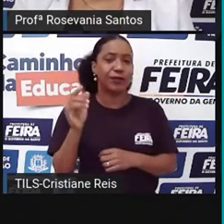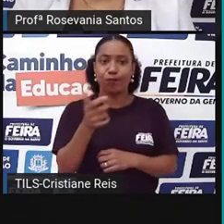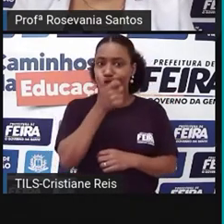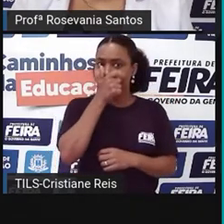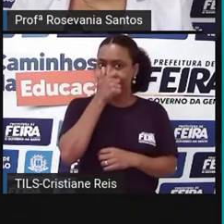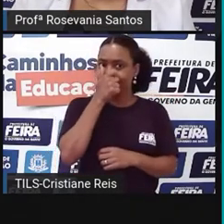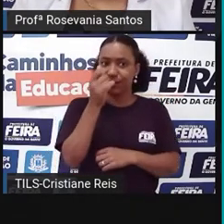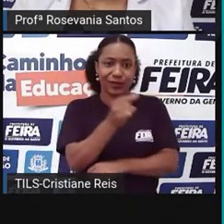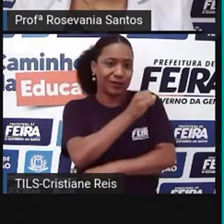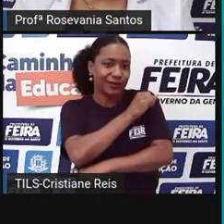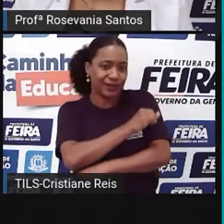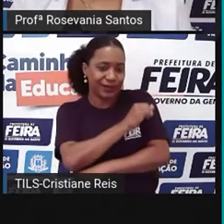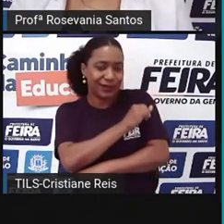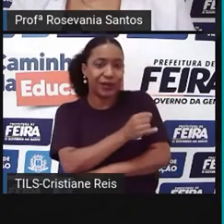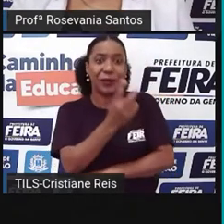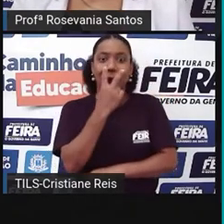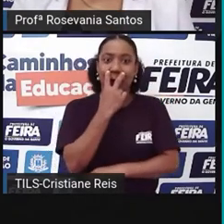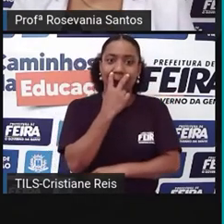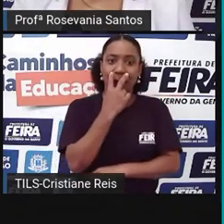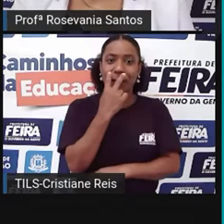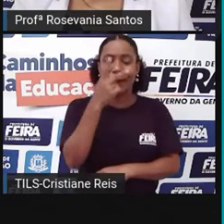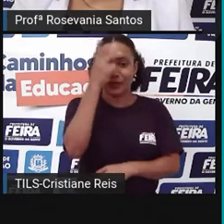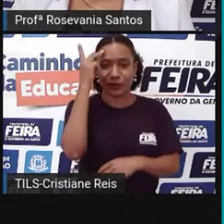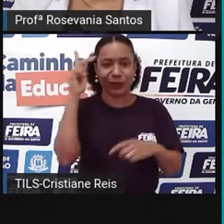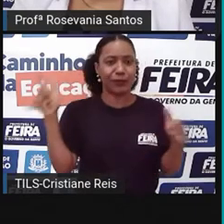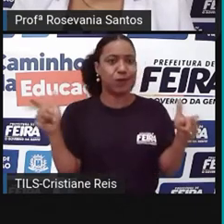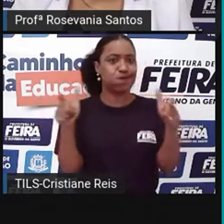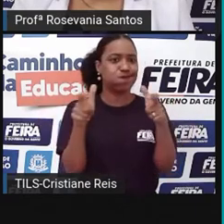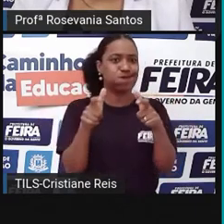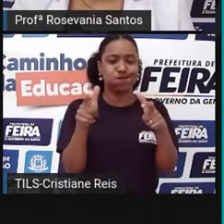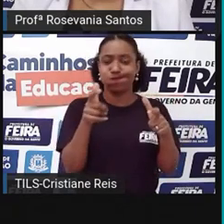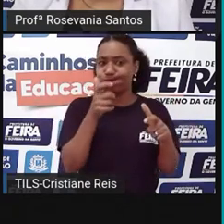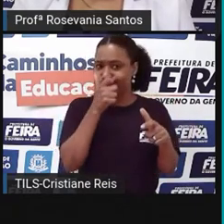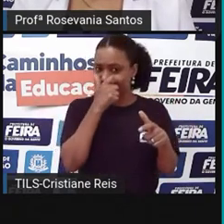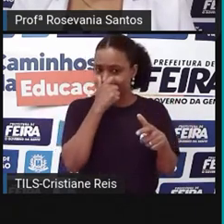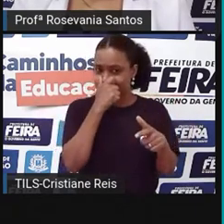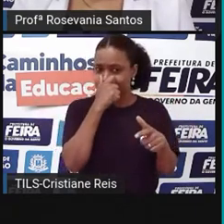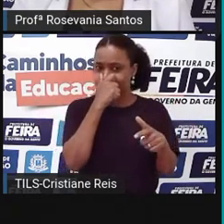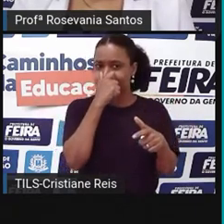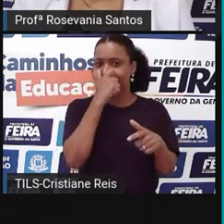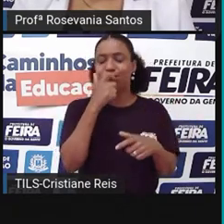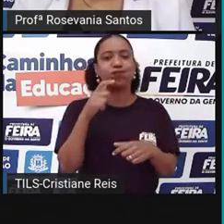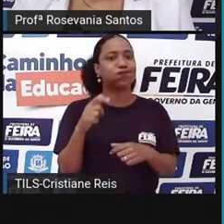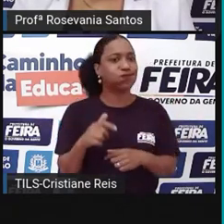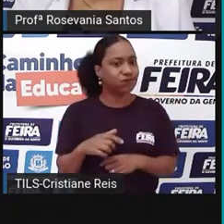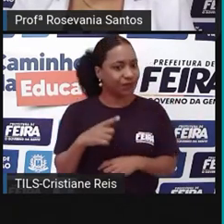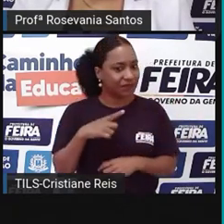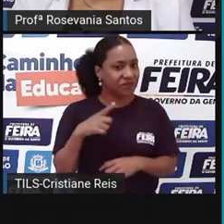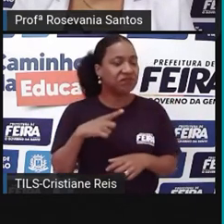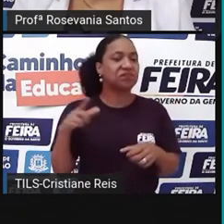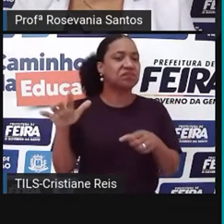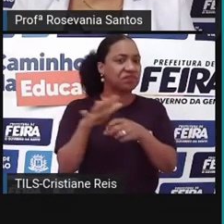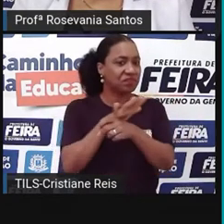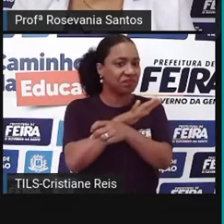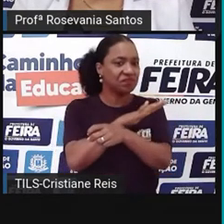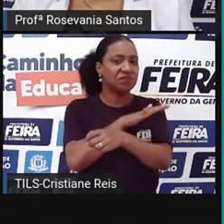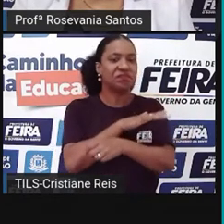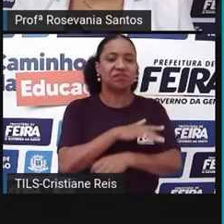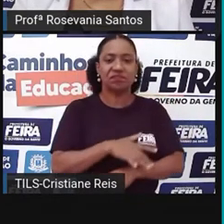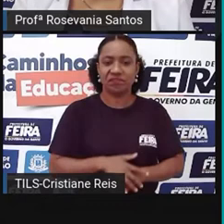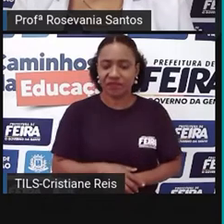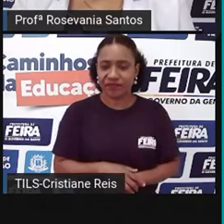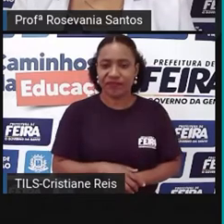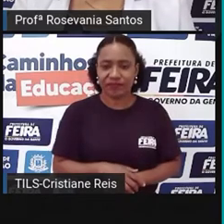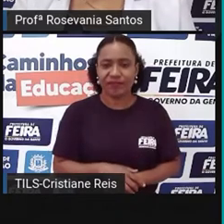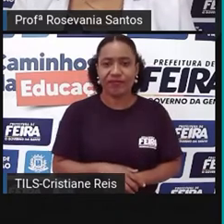Espírito Santo também tem uma quantidade grande de pessoas. Então, esse espaço aqui, ele tem uma distribuição, bora dizer